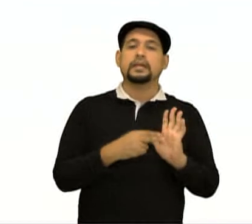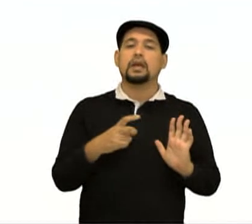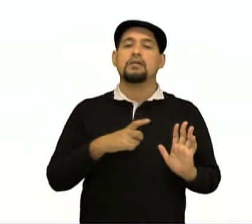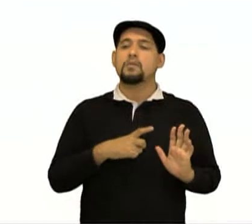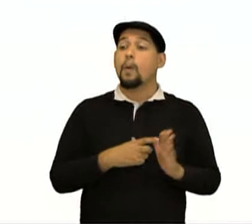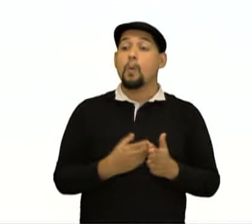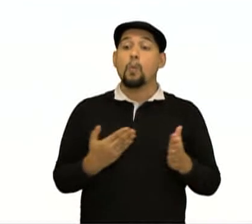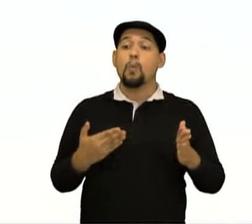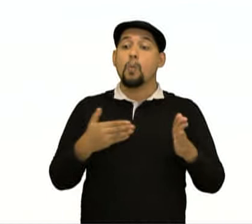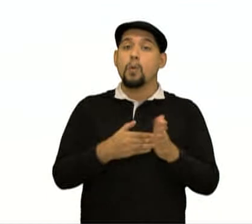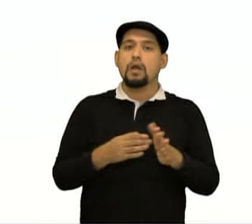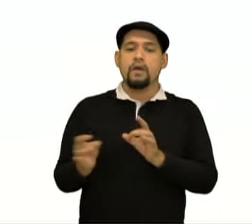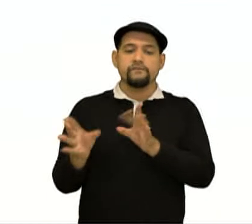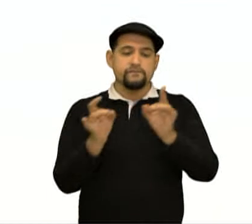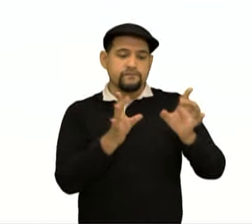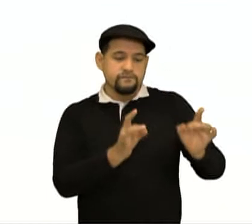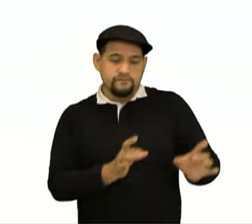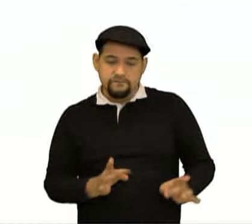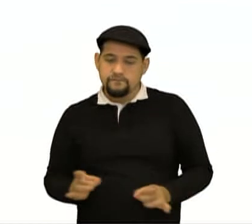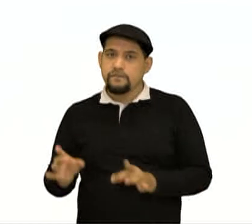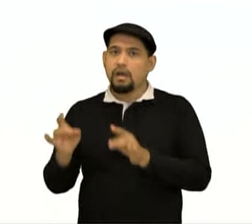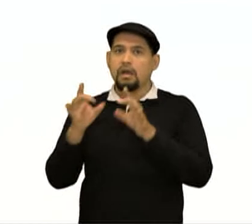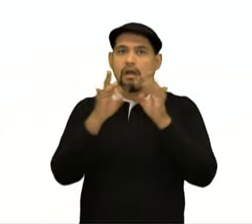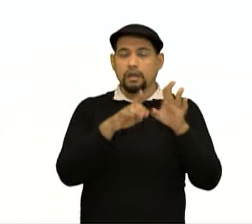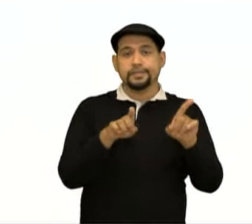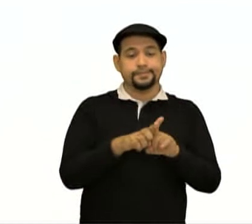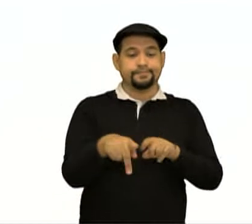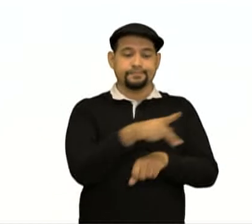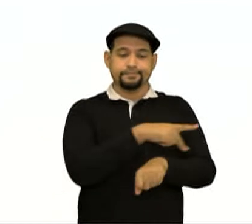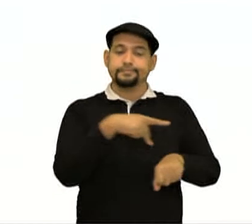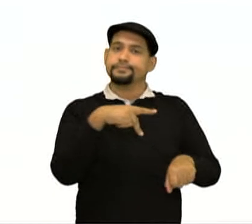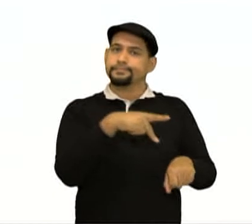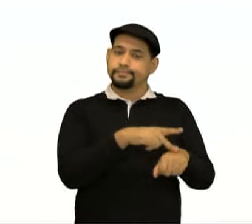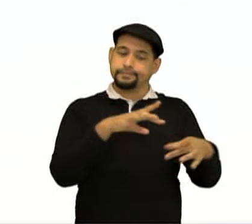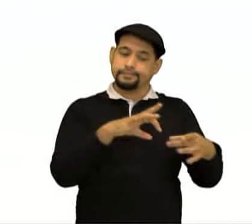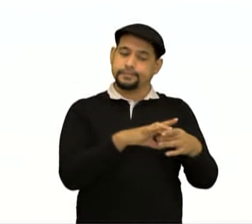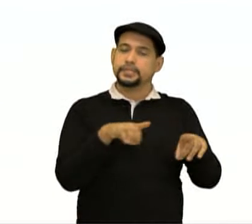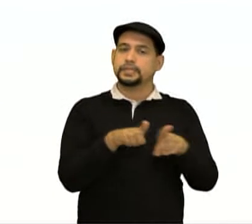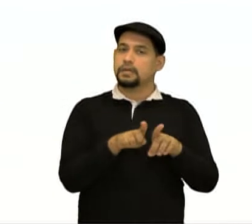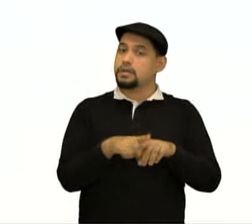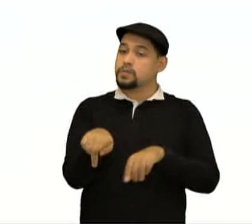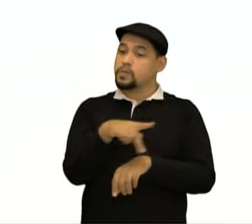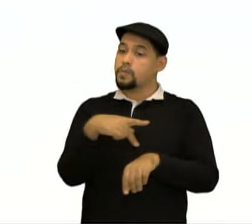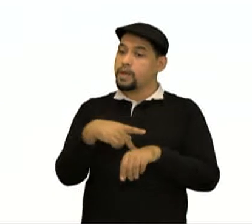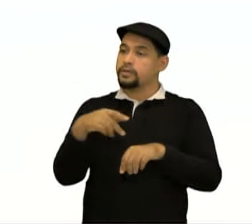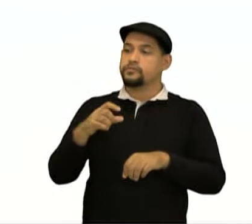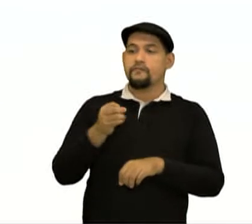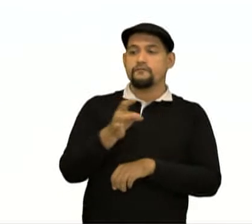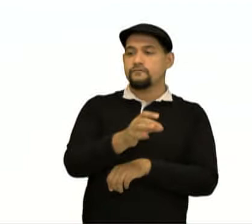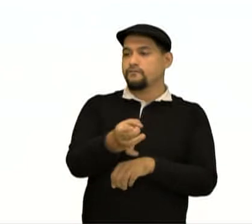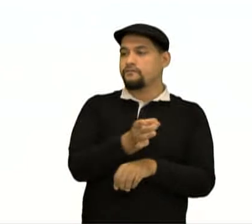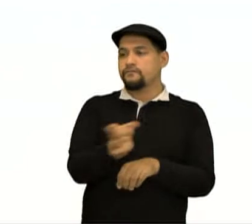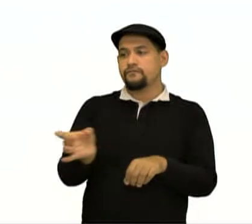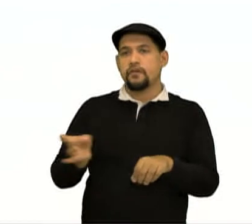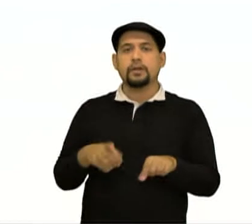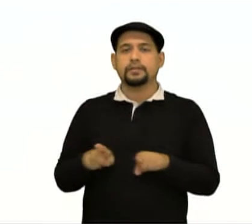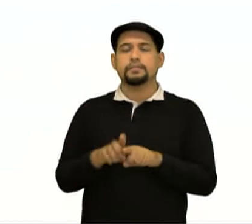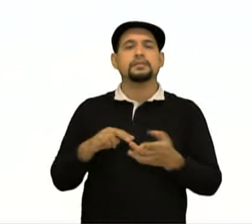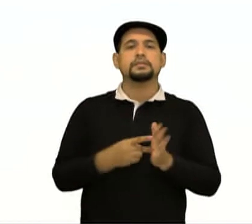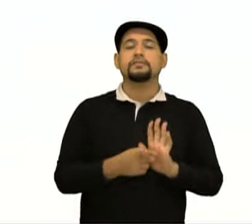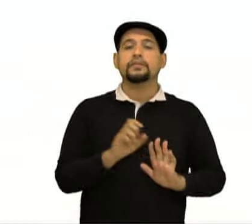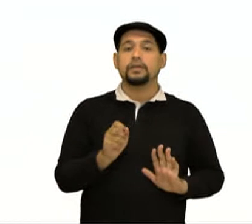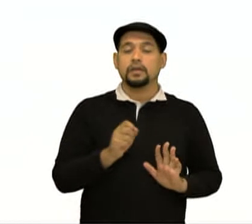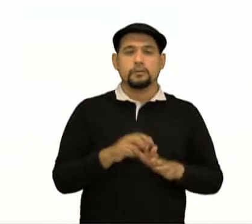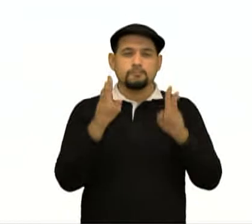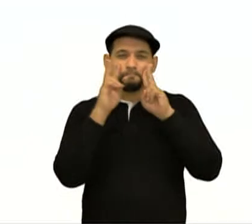de circulação de mercadorias no trânsito dos países-membros e desses para o estrangeiro E isso se